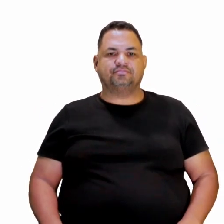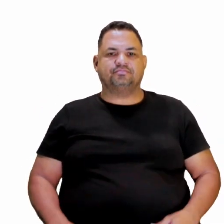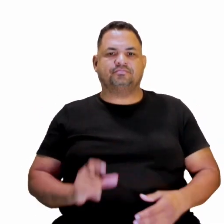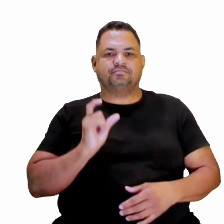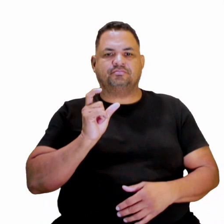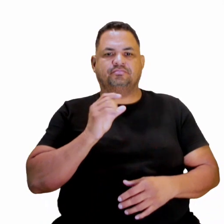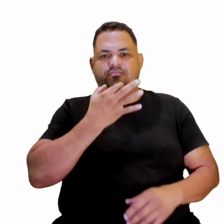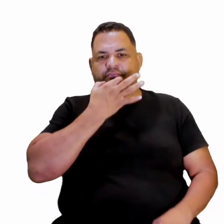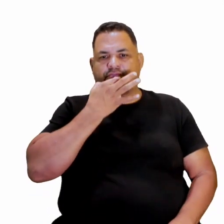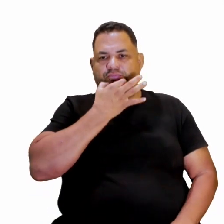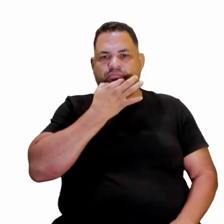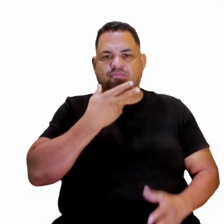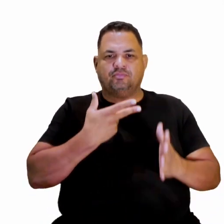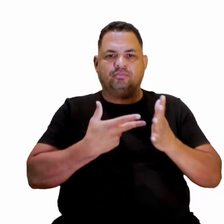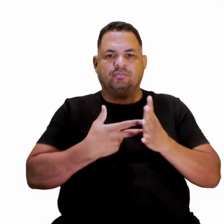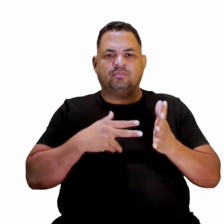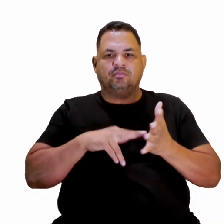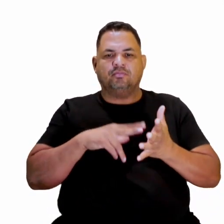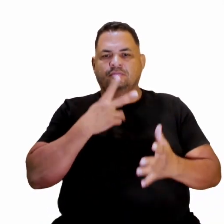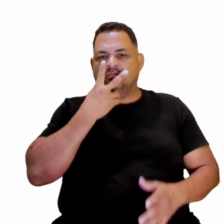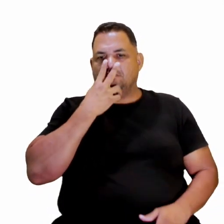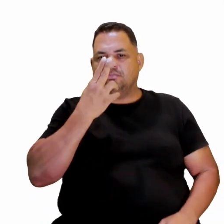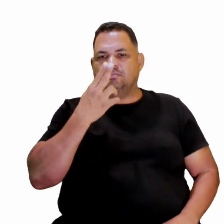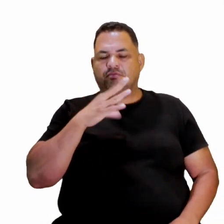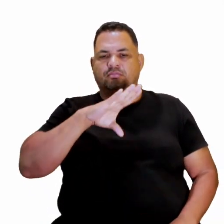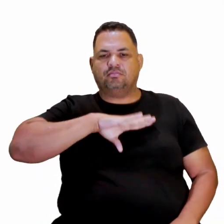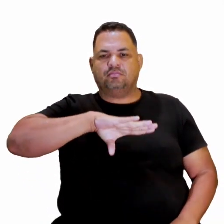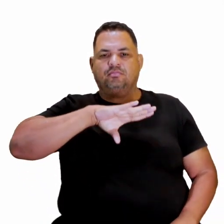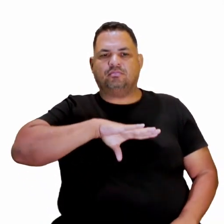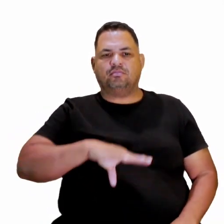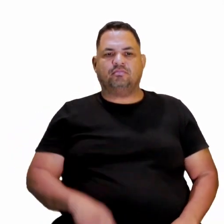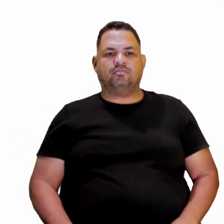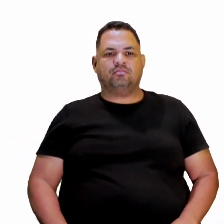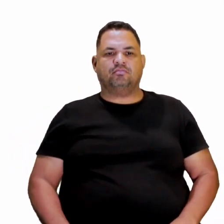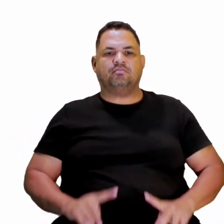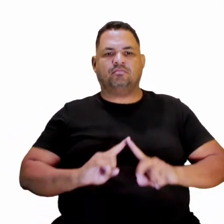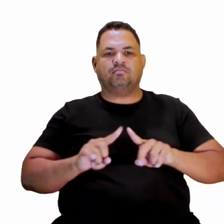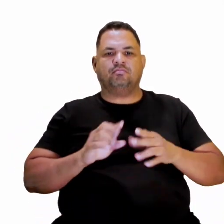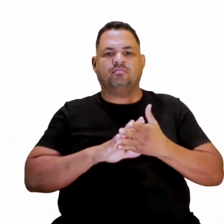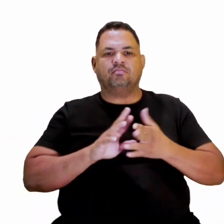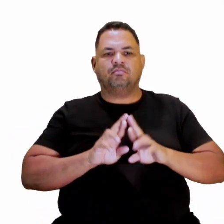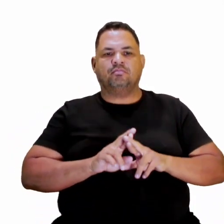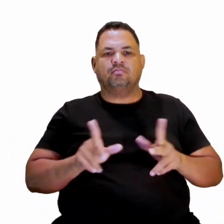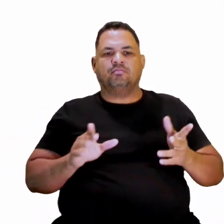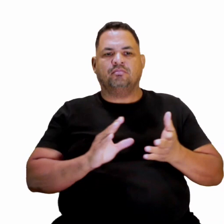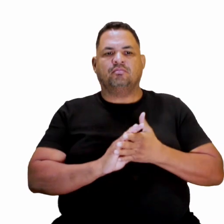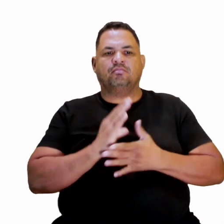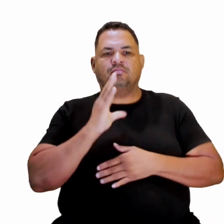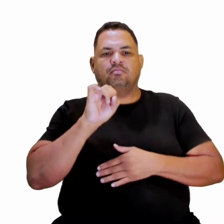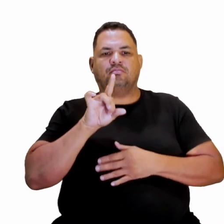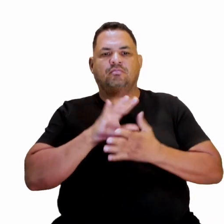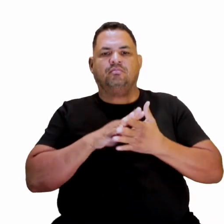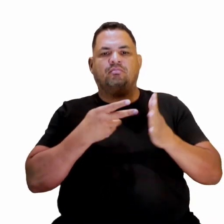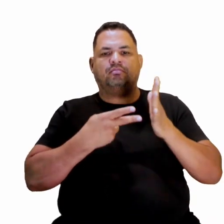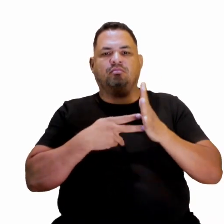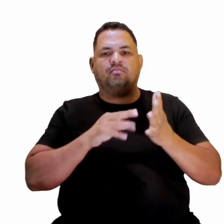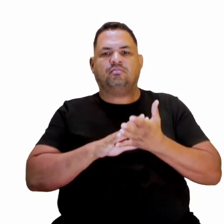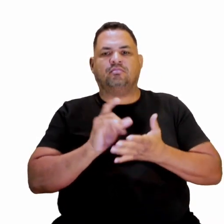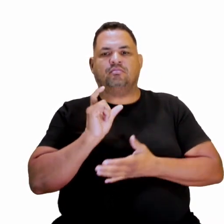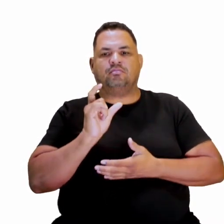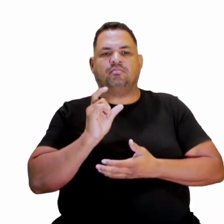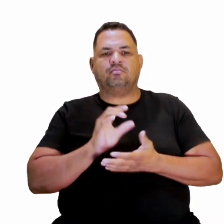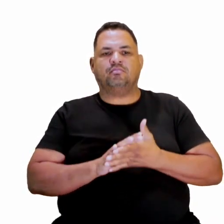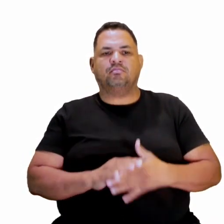palavra em inglês com grafia de significante parecida com a em português. Entretanto, diferente dos cognatos, o significado da palavra em inglês com